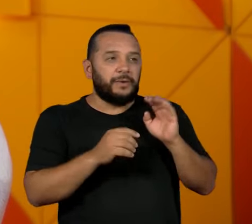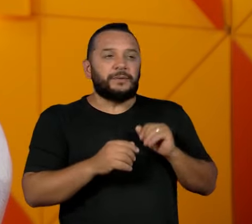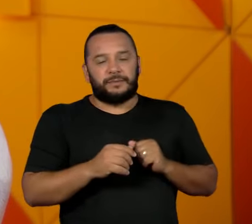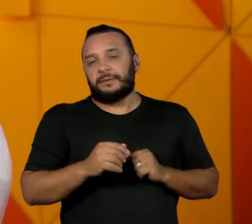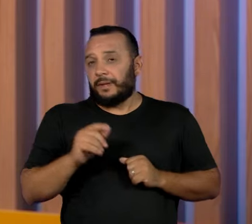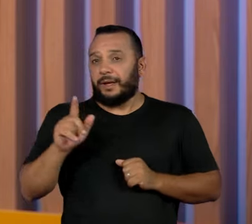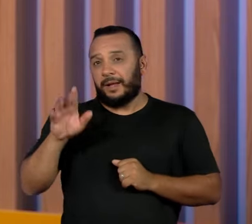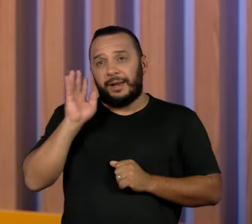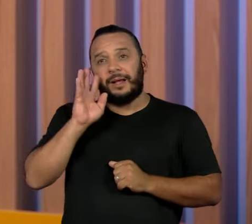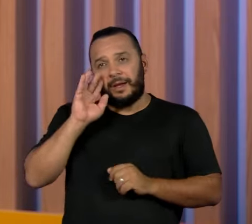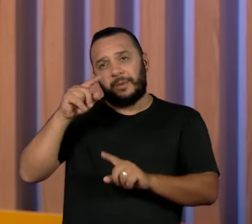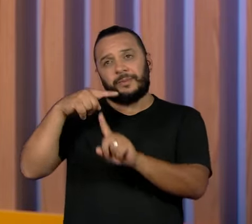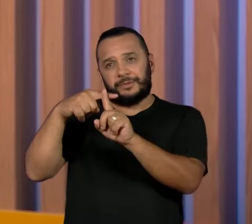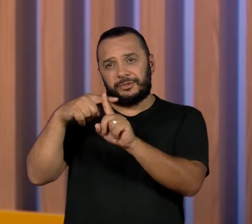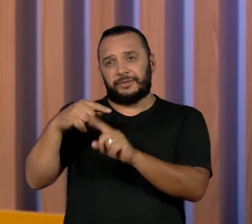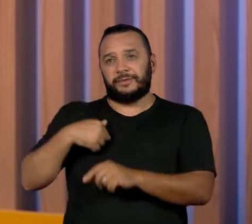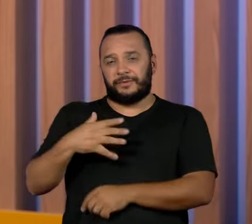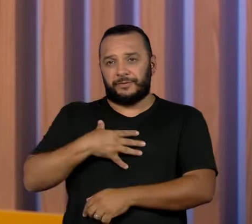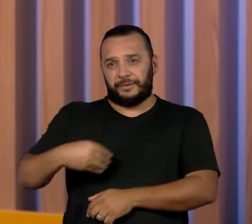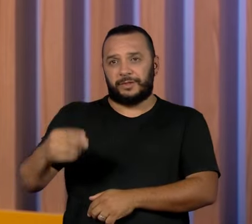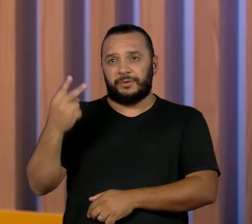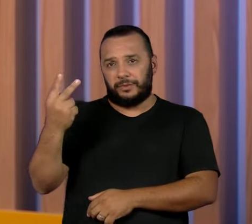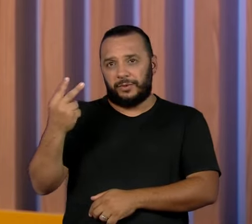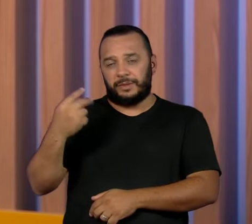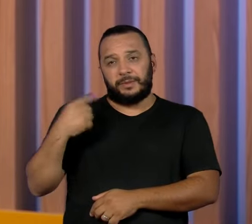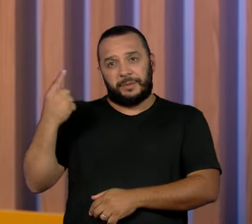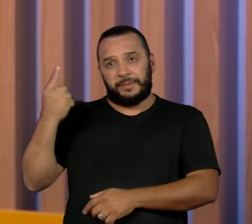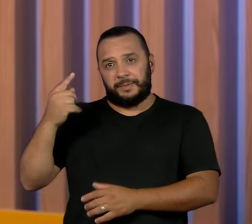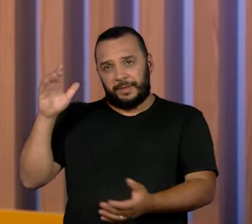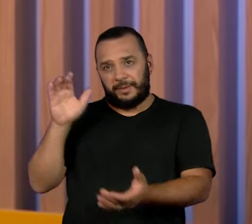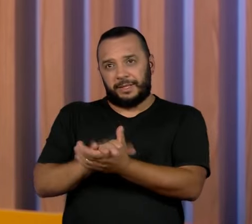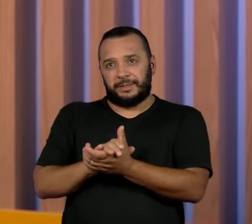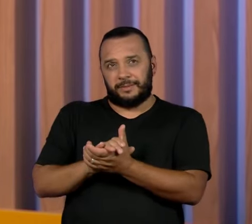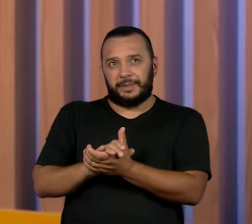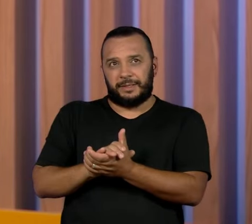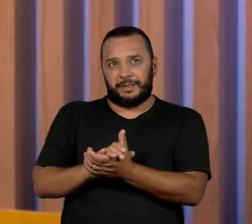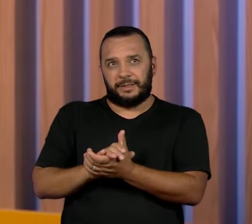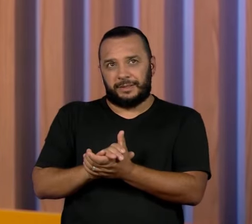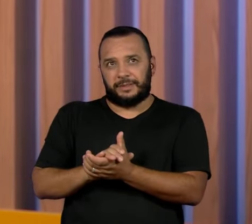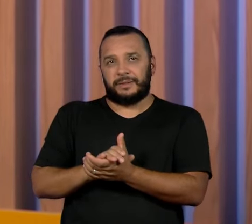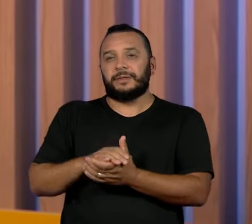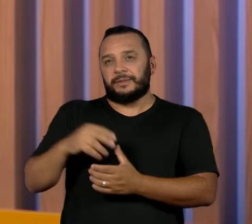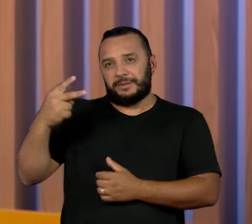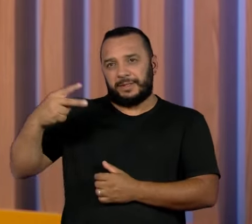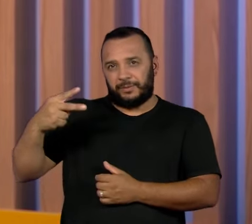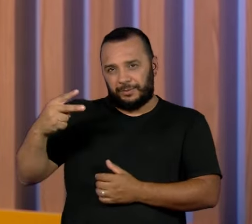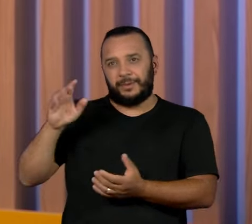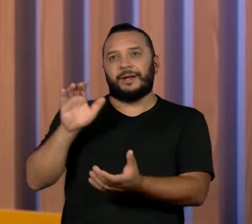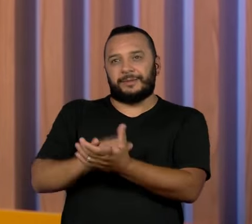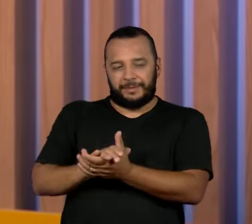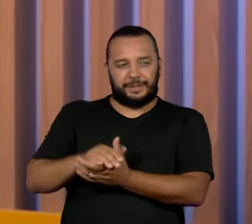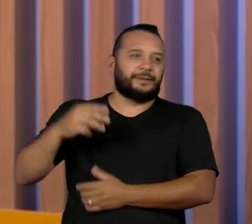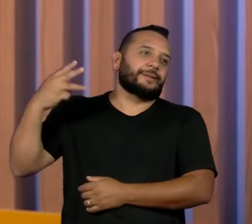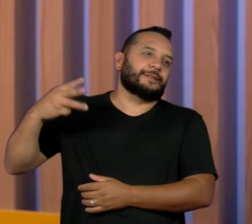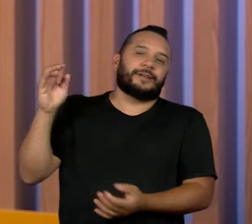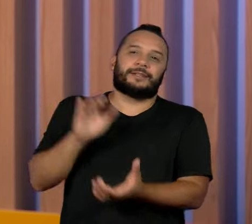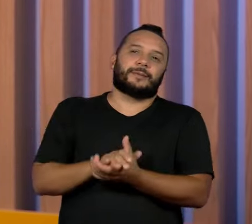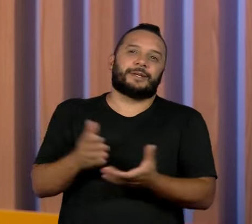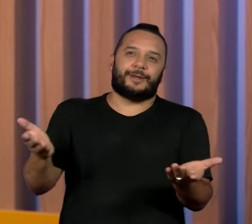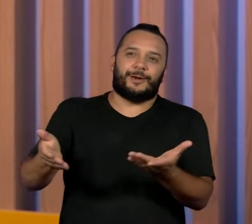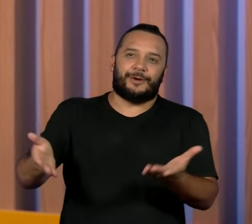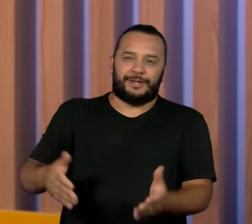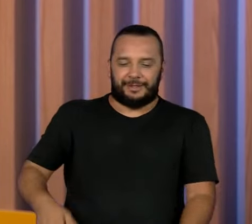né? Eu tenho dois filhos que vêm do primeiro casamento, depois tive um segundo casamento, hoje estou num terceiro. Eu acho